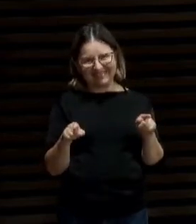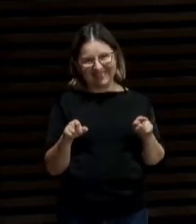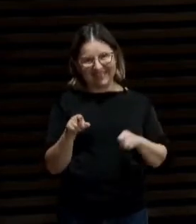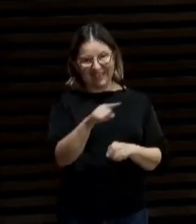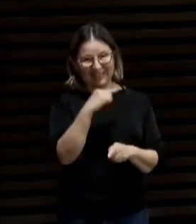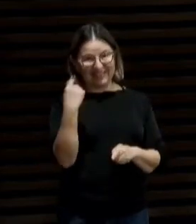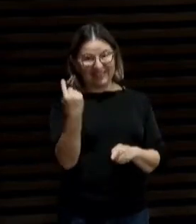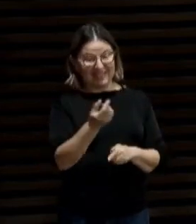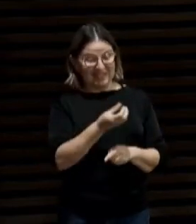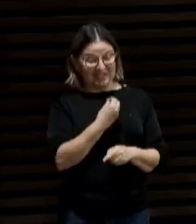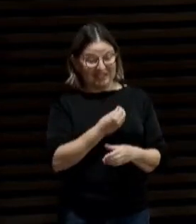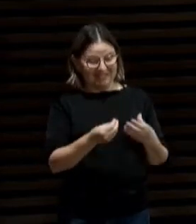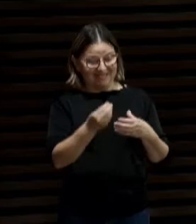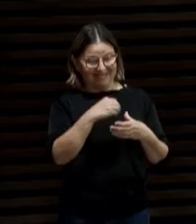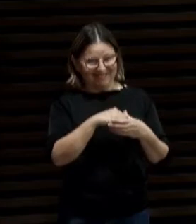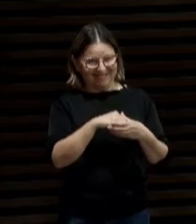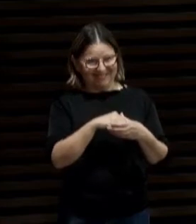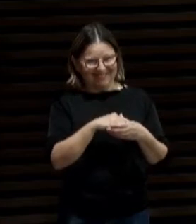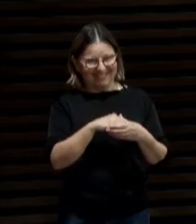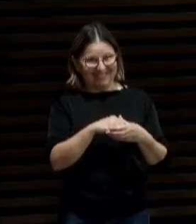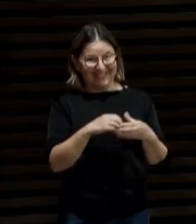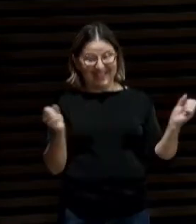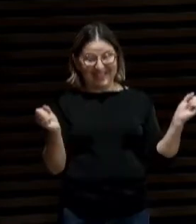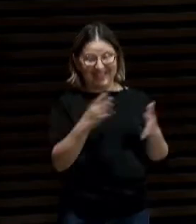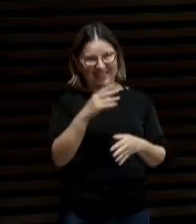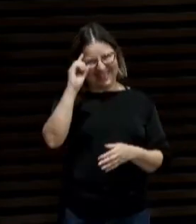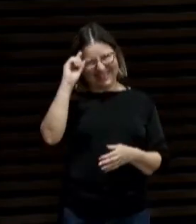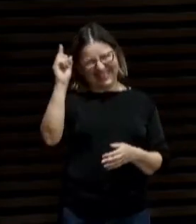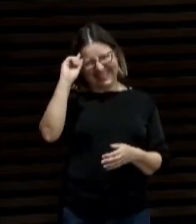homem interior se renova de dia em dia.